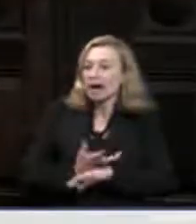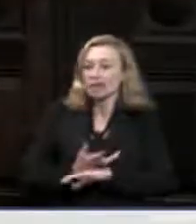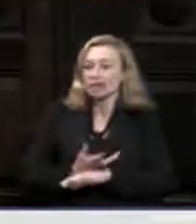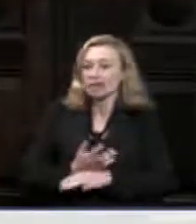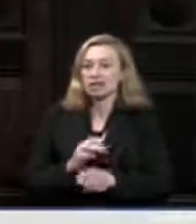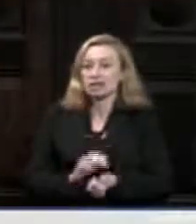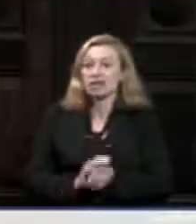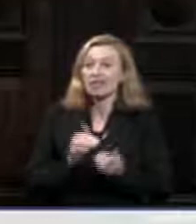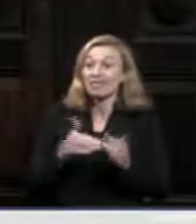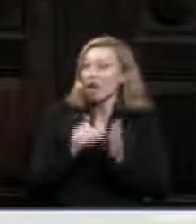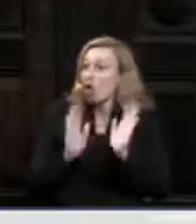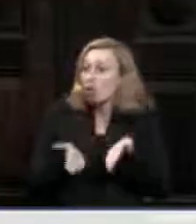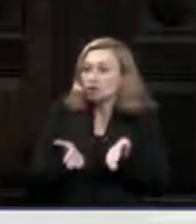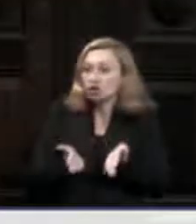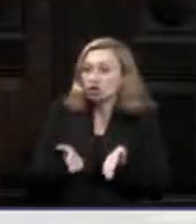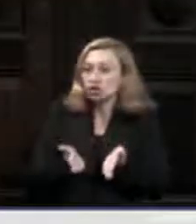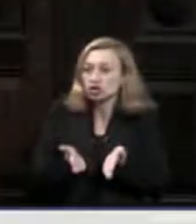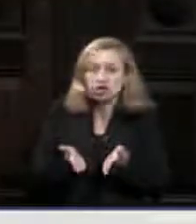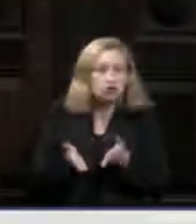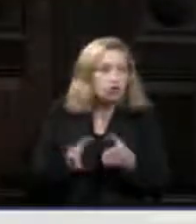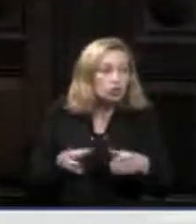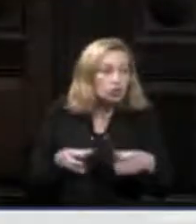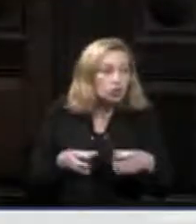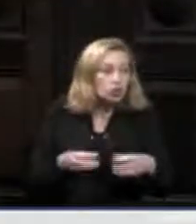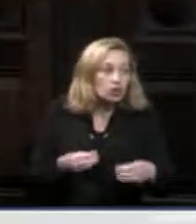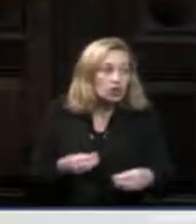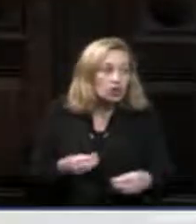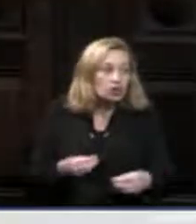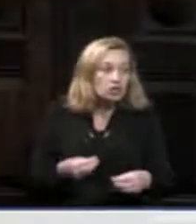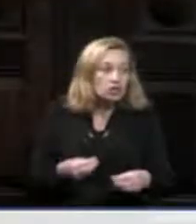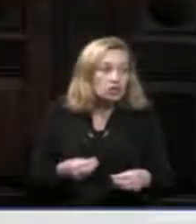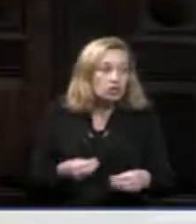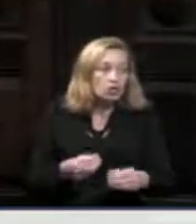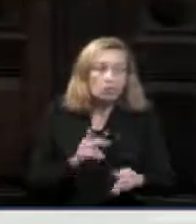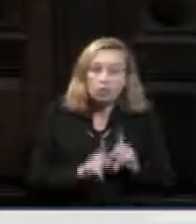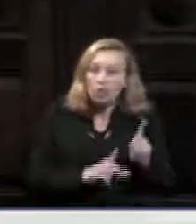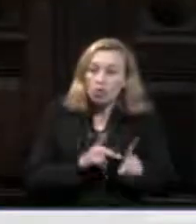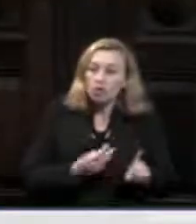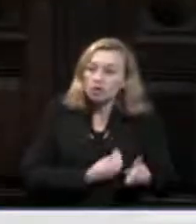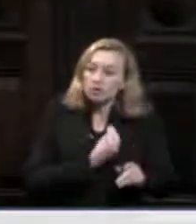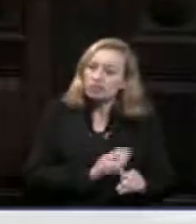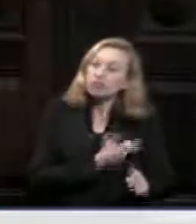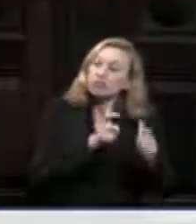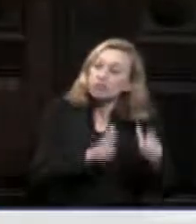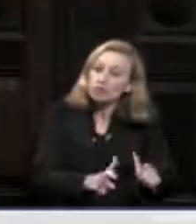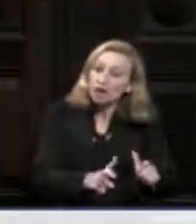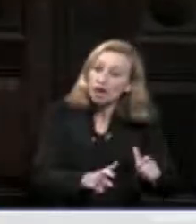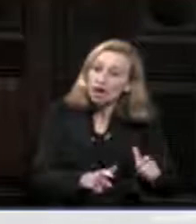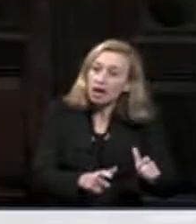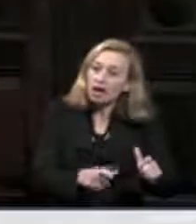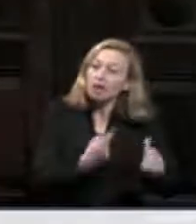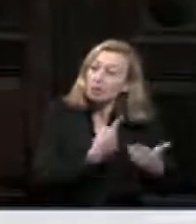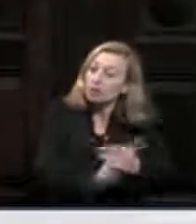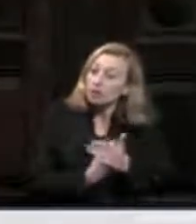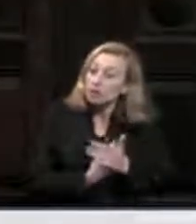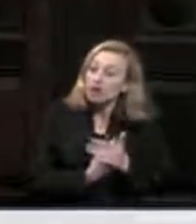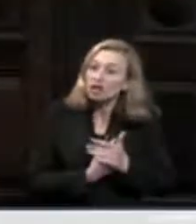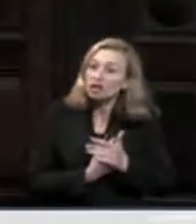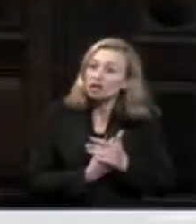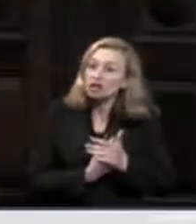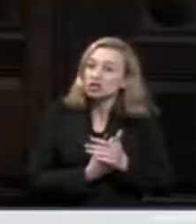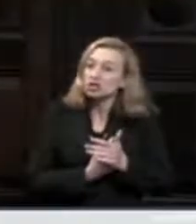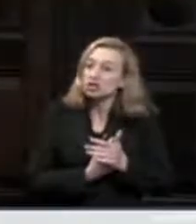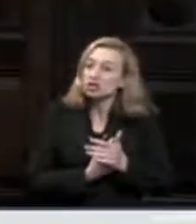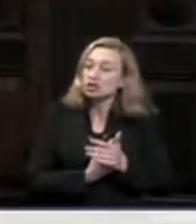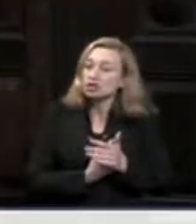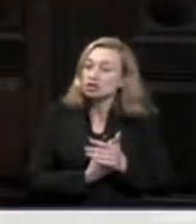E até hoje, a comunidade é envolvida desse espírito, é imbuída desse espírito e